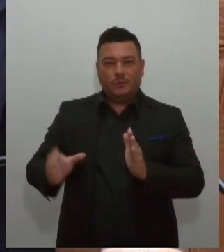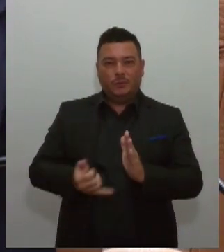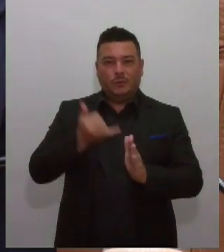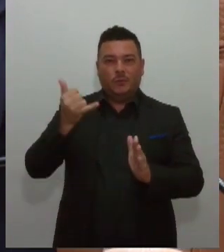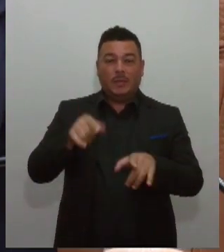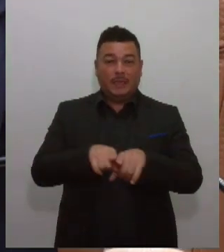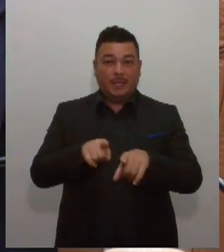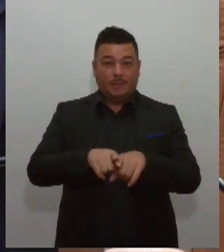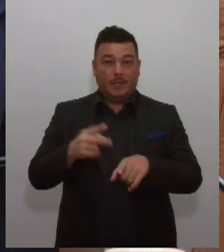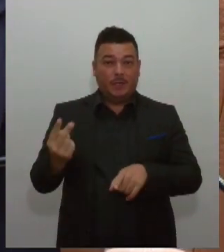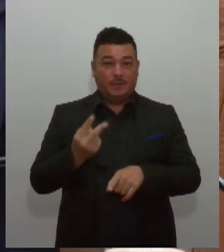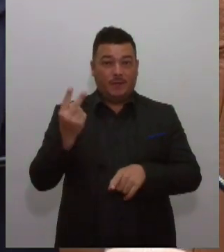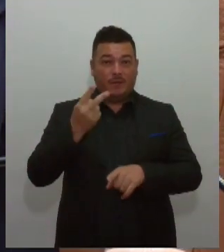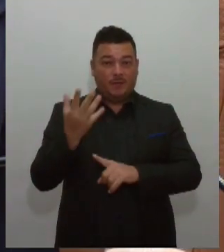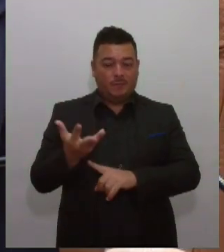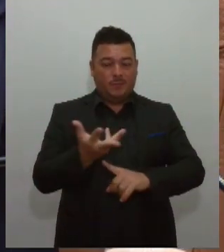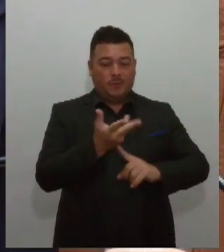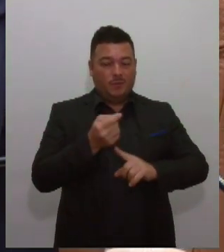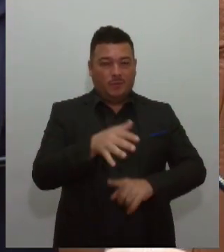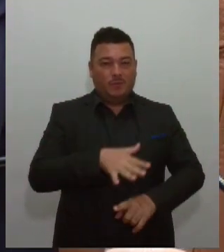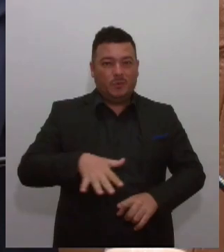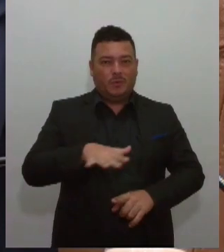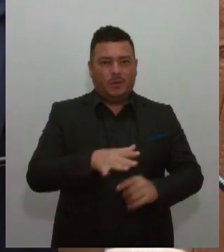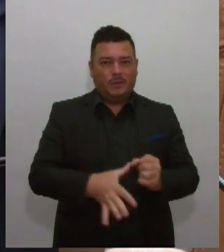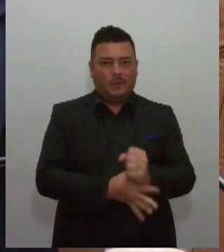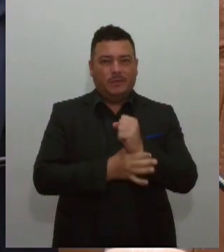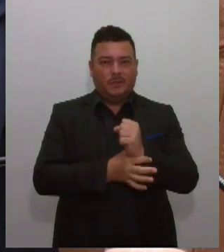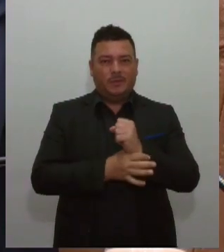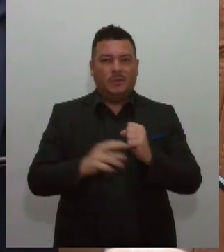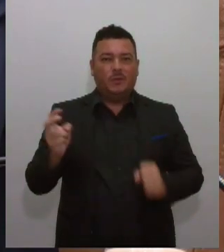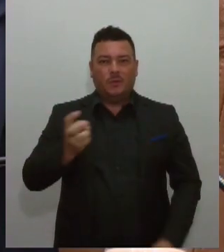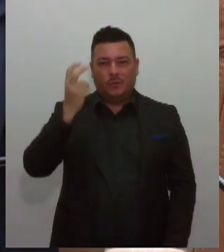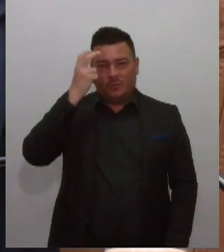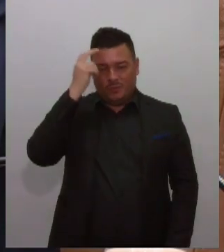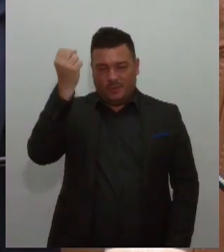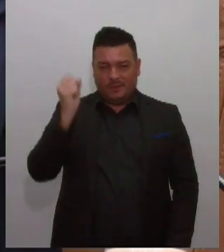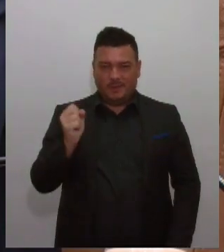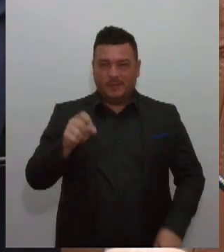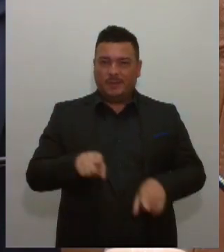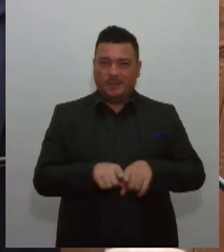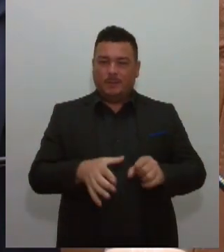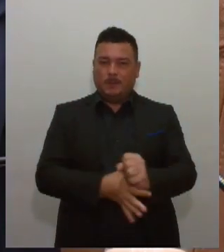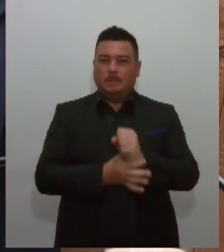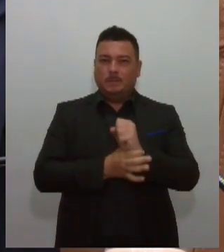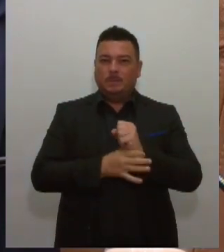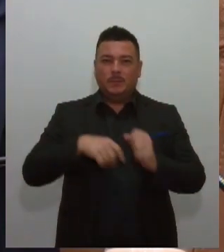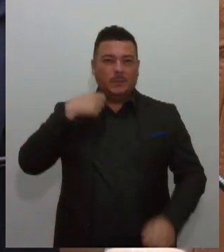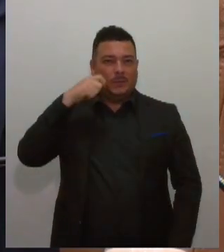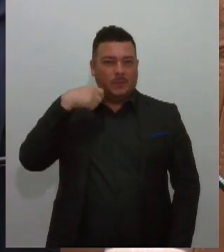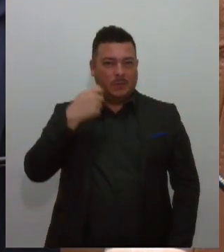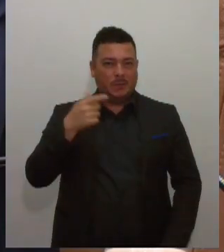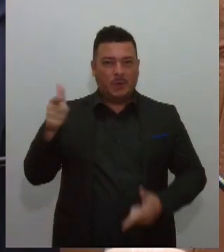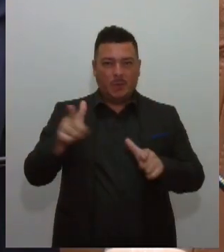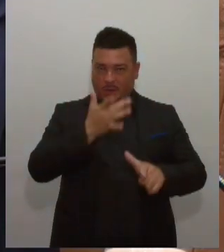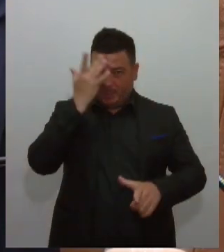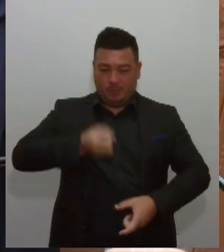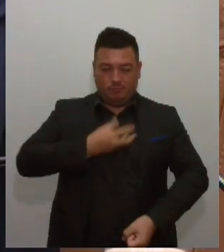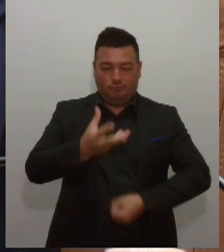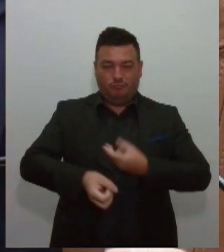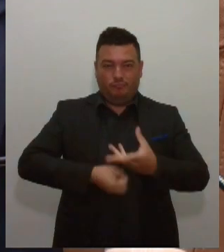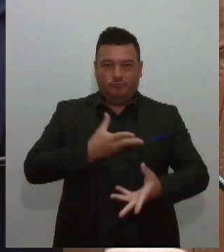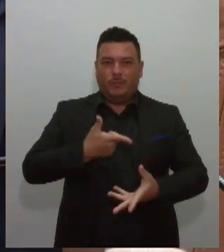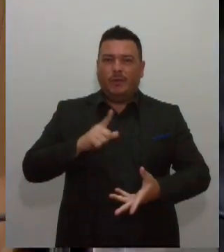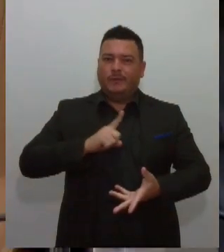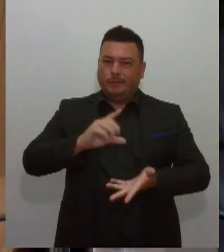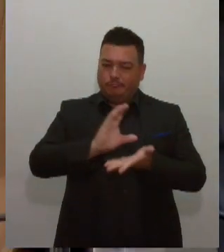artística local e assegura o futuro da cultura sergipana, além de garantir que artistas e compositores sejam devidamente remunerados por